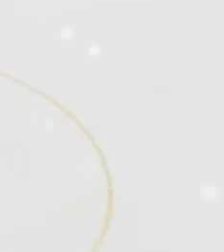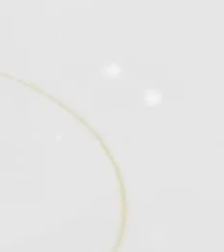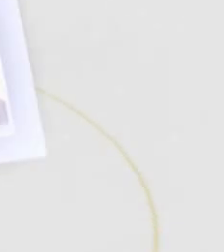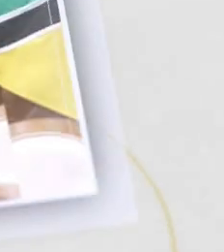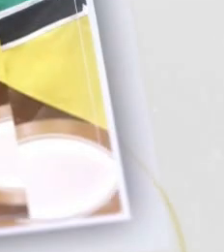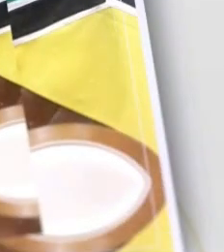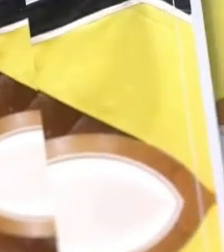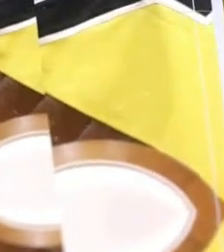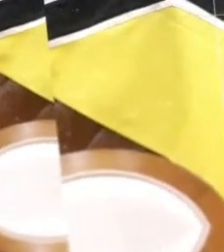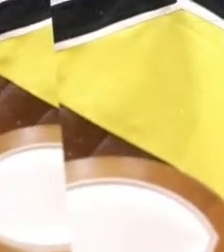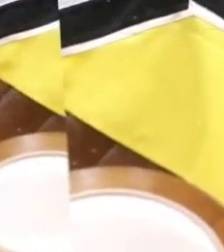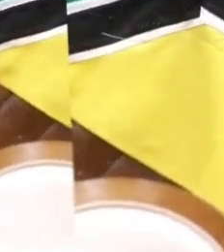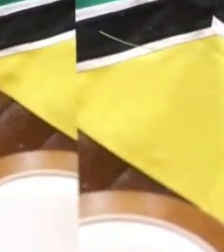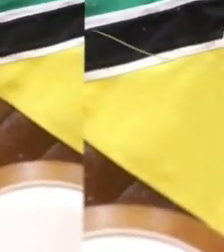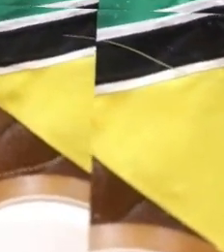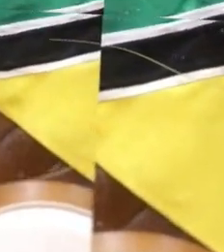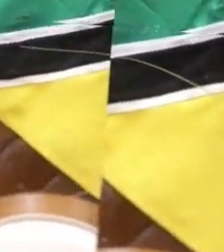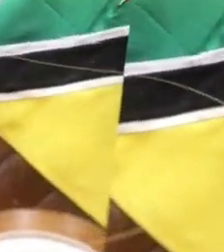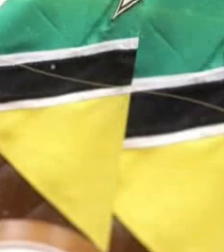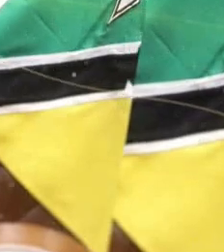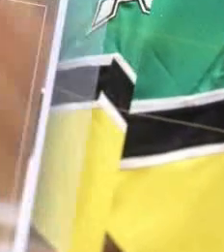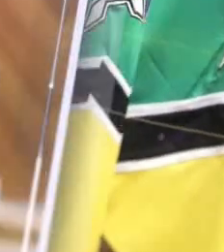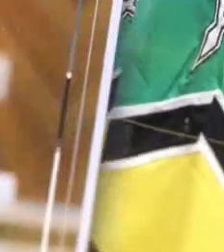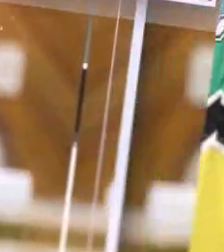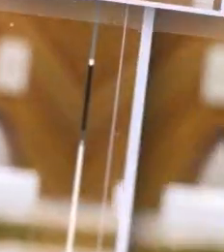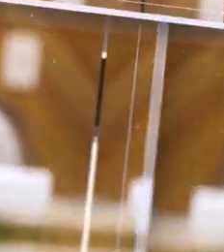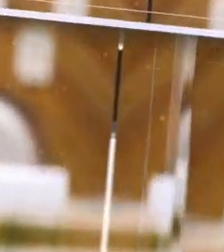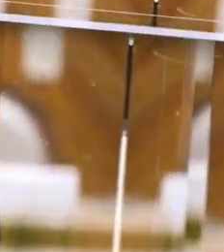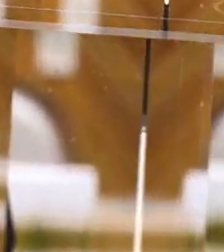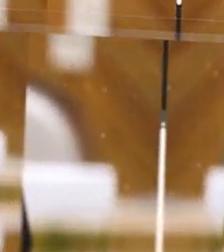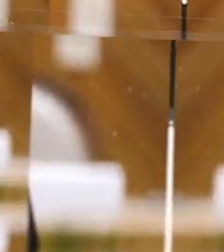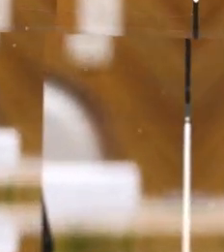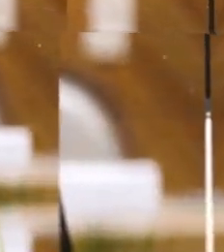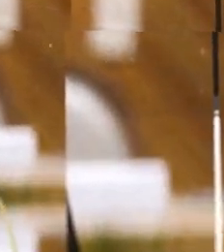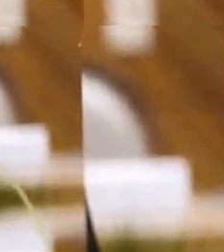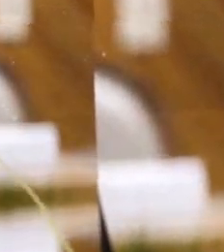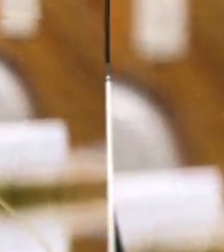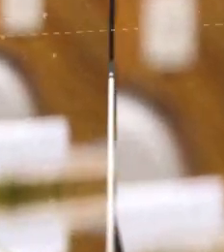sequência de mais do plenário, Tribunal Regional Eleitoral não passa os magistrados.